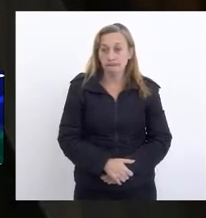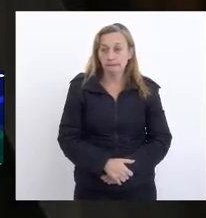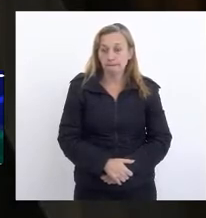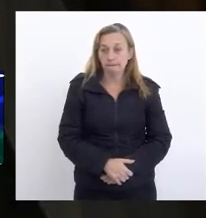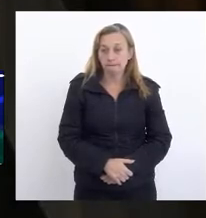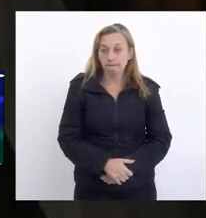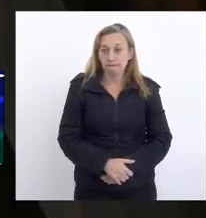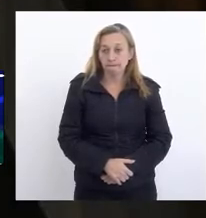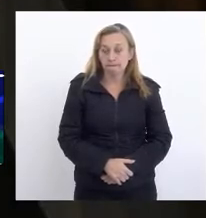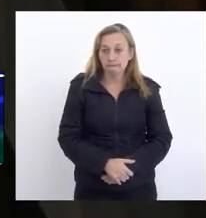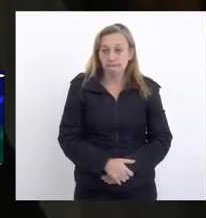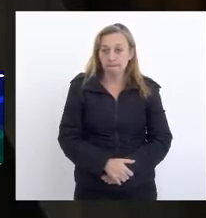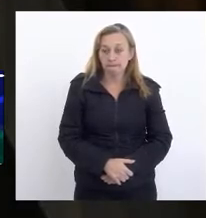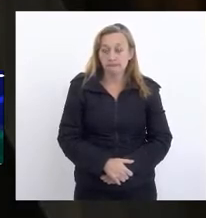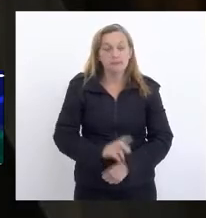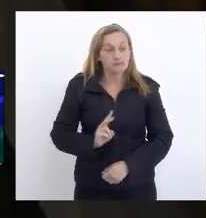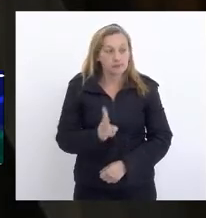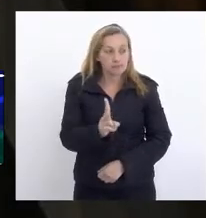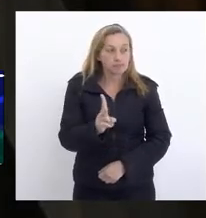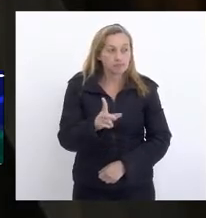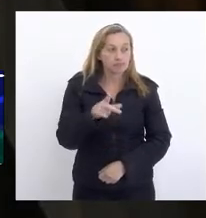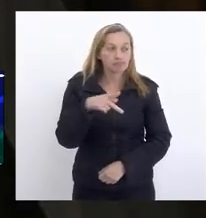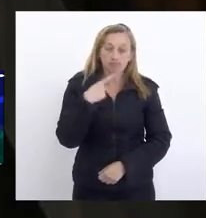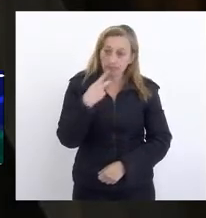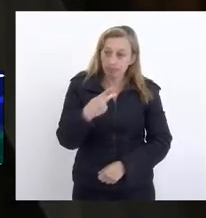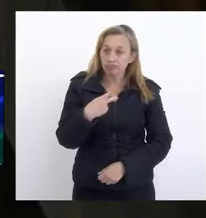E, como sempre faço,